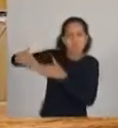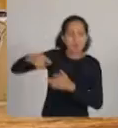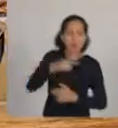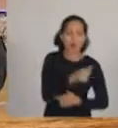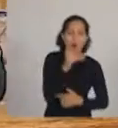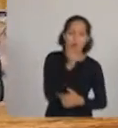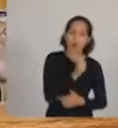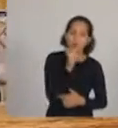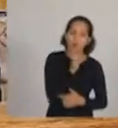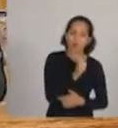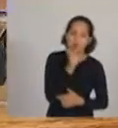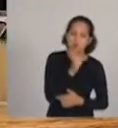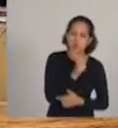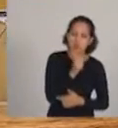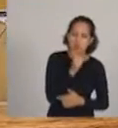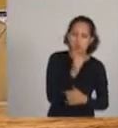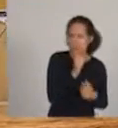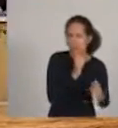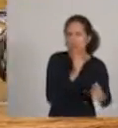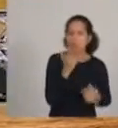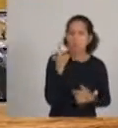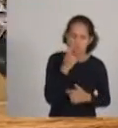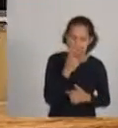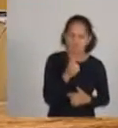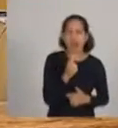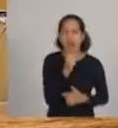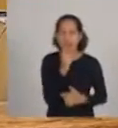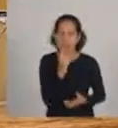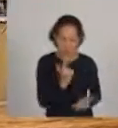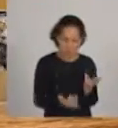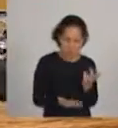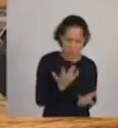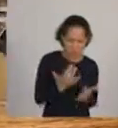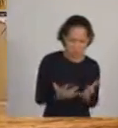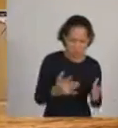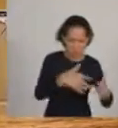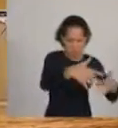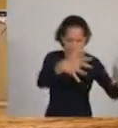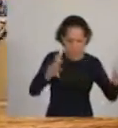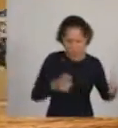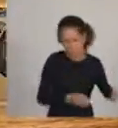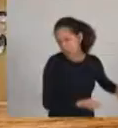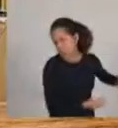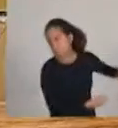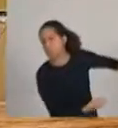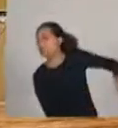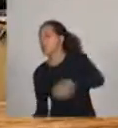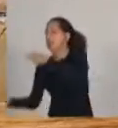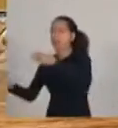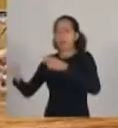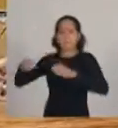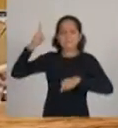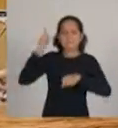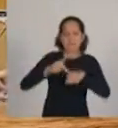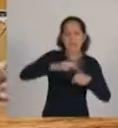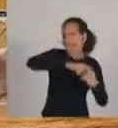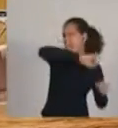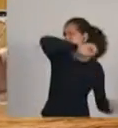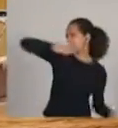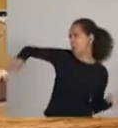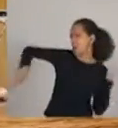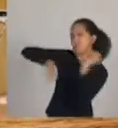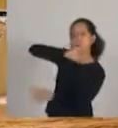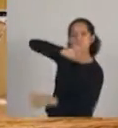de uma mulher, fervendo água, jogando neles, é pedrado, o que tinham na mão,